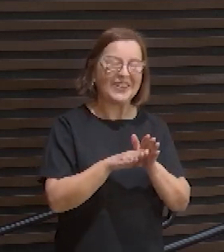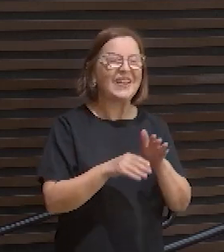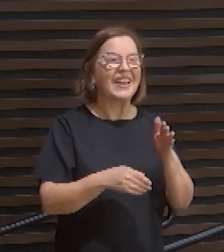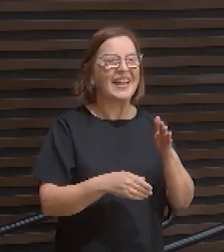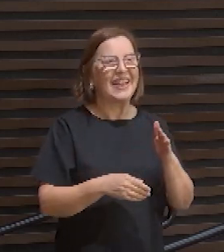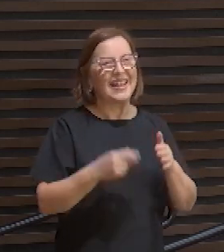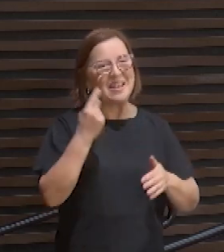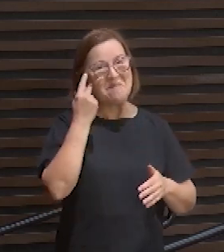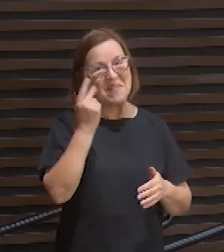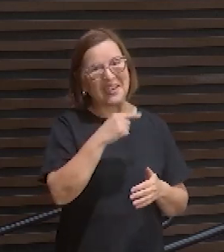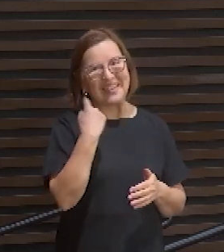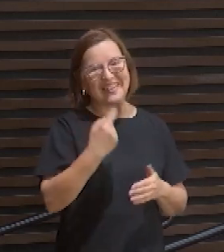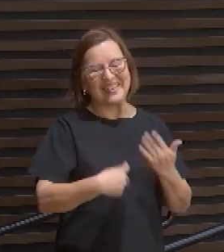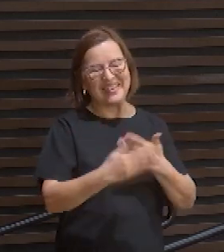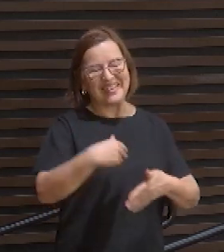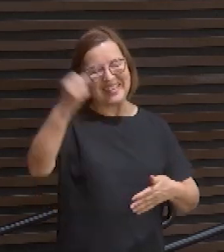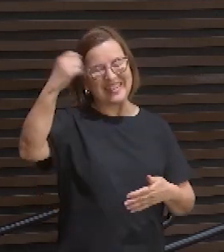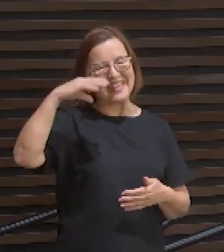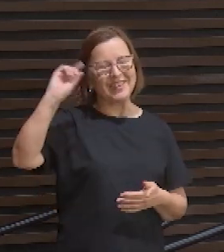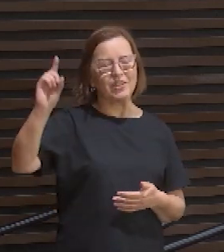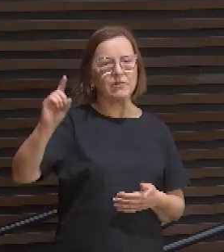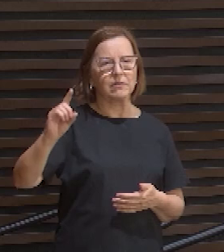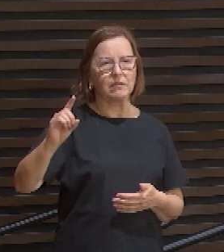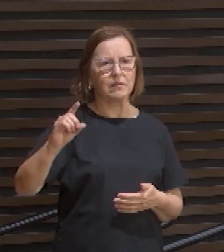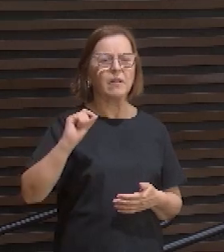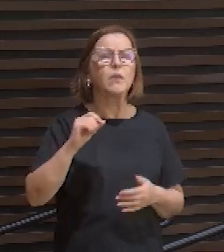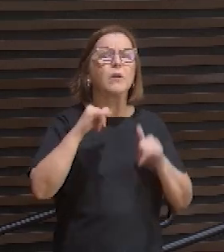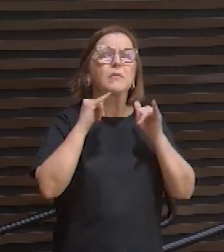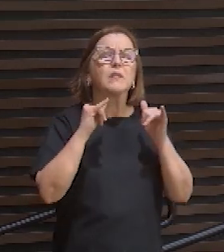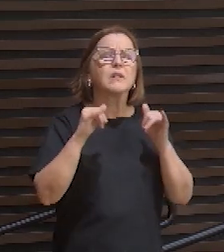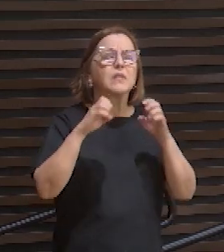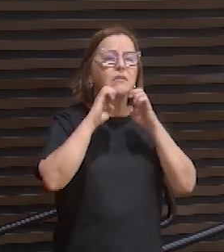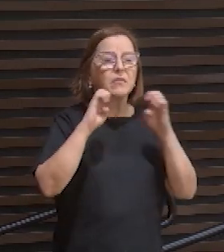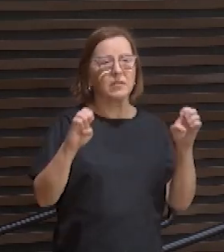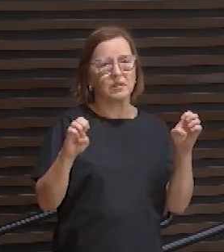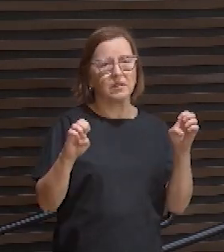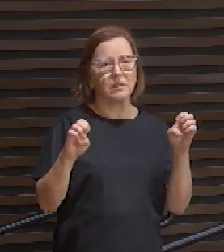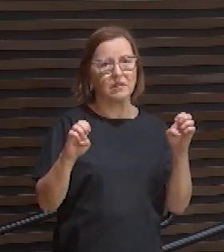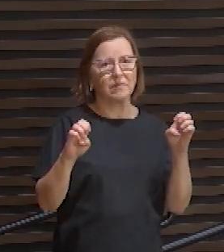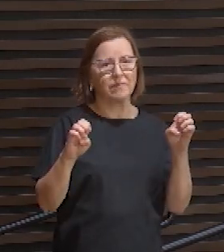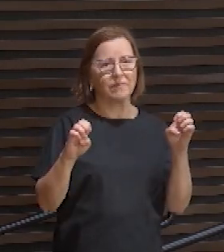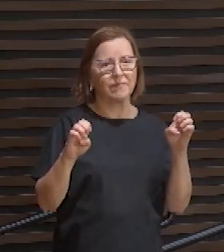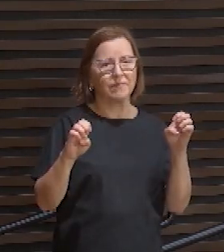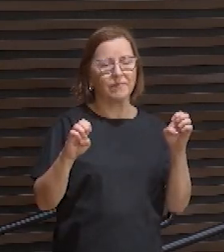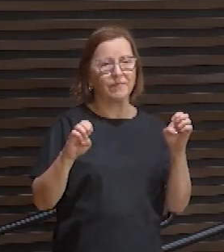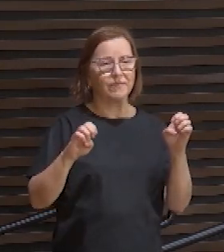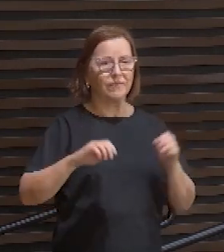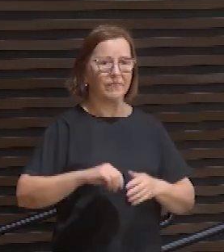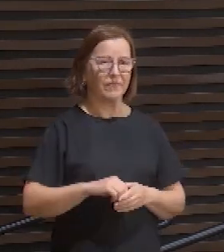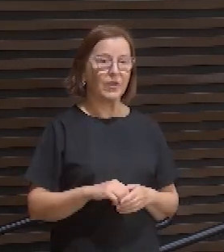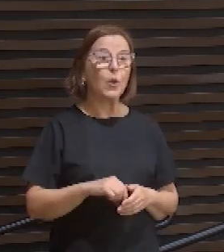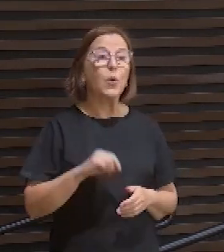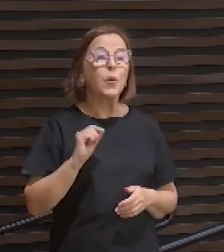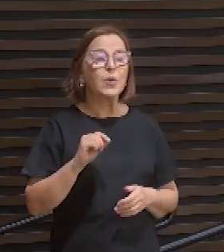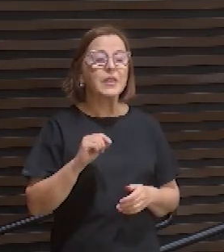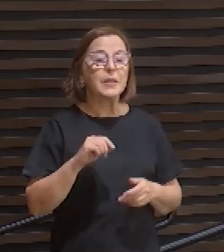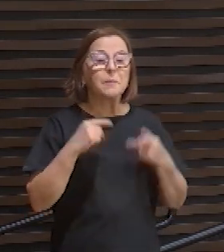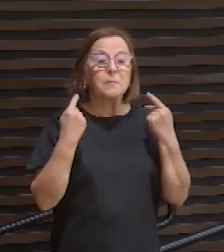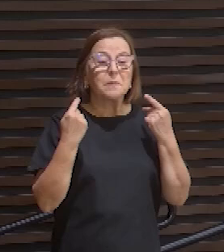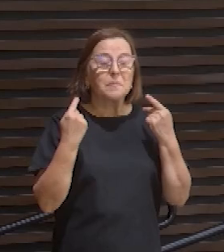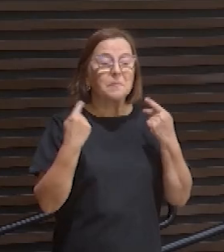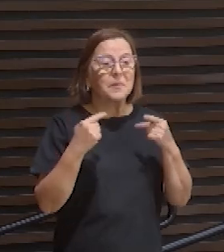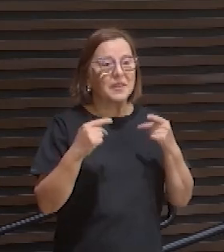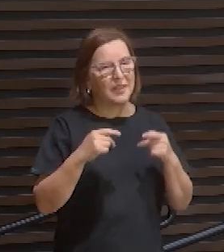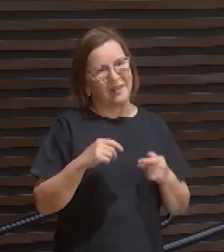E qual é a mensagem do Evangelho? Qual é esse bastão que a gente transmite?